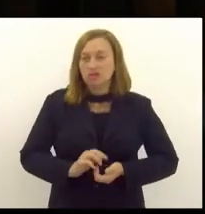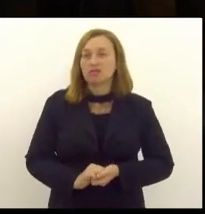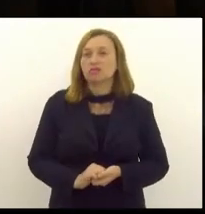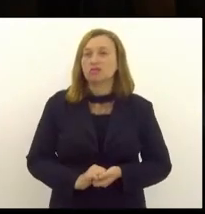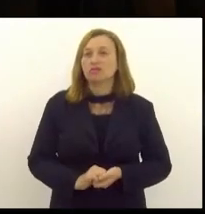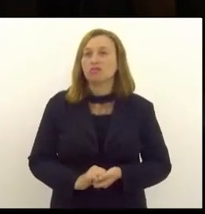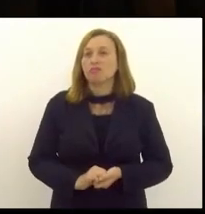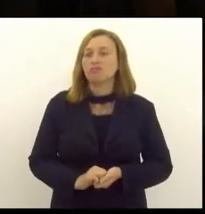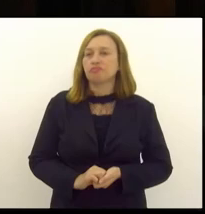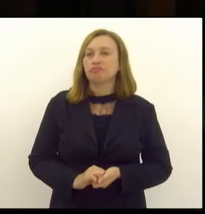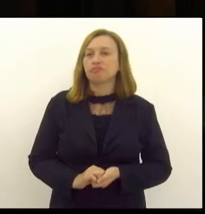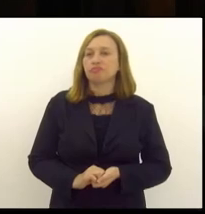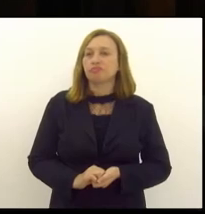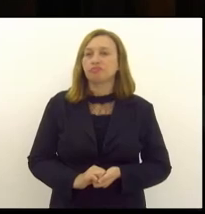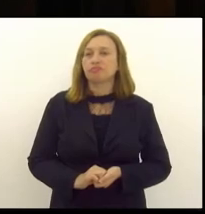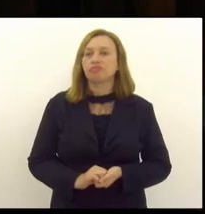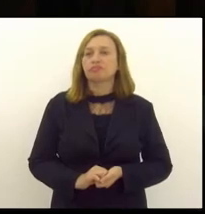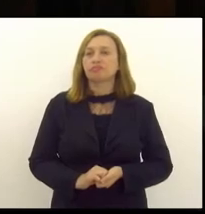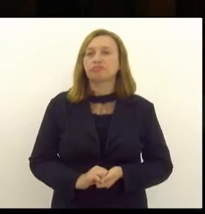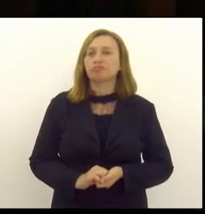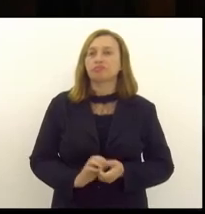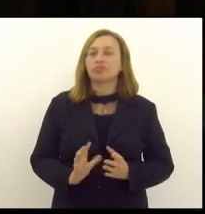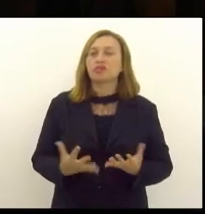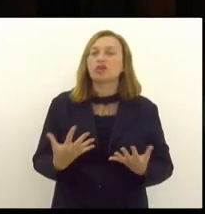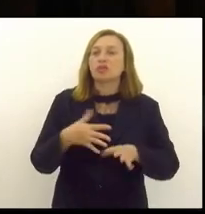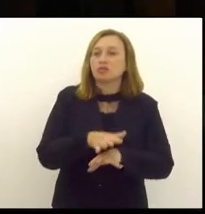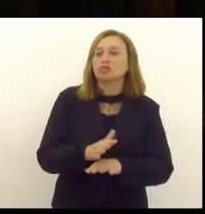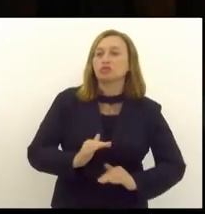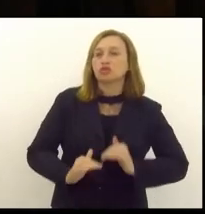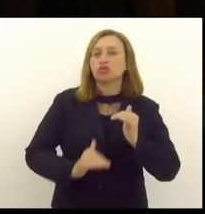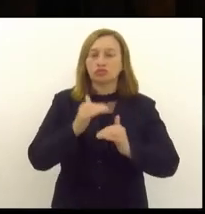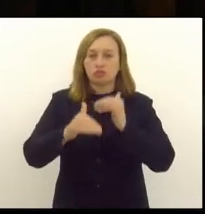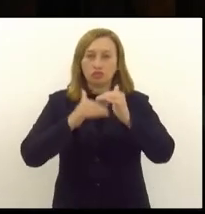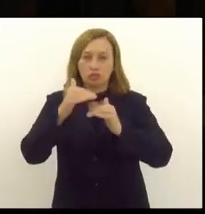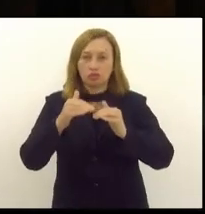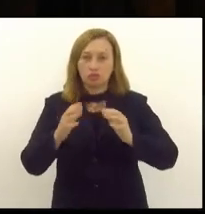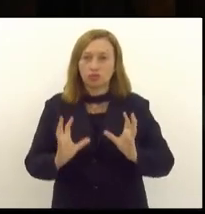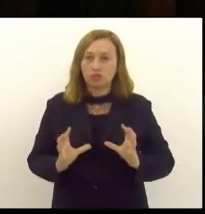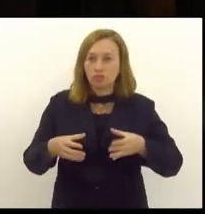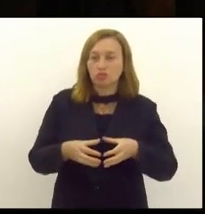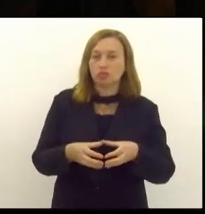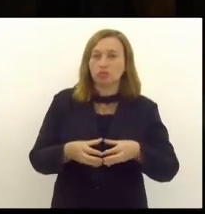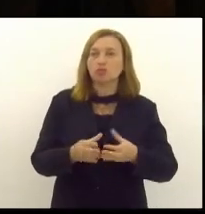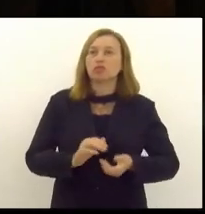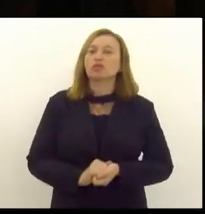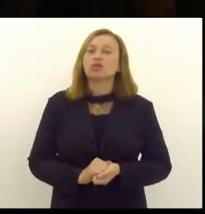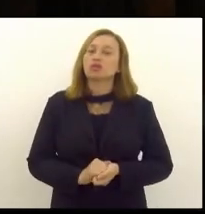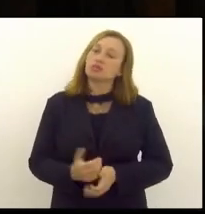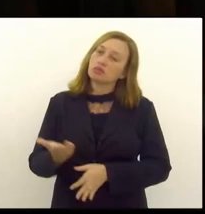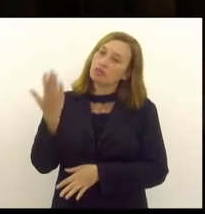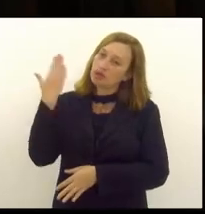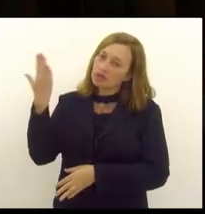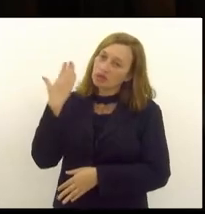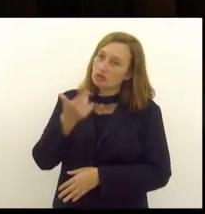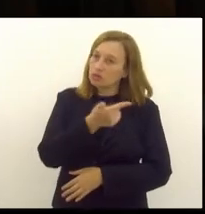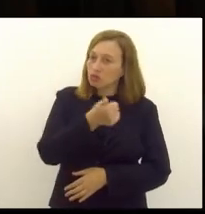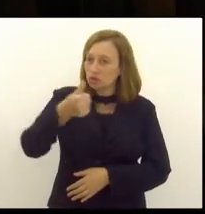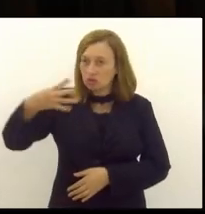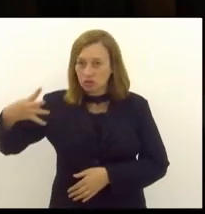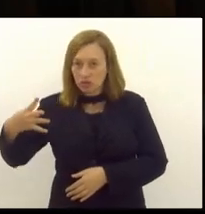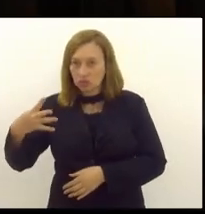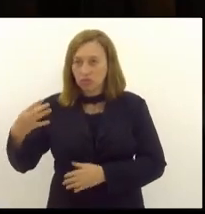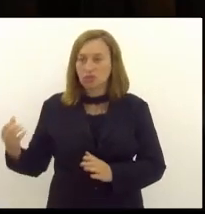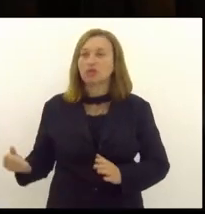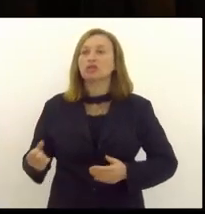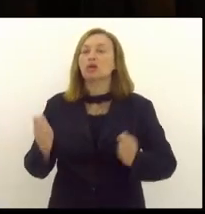no termo de cooperação, inclusão e desenvolvimento, que, firmado lá atrás, em 2014, teve